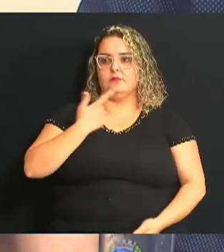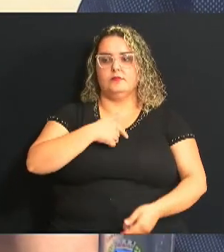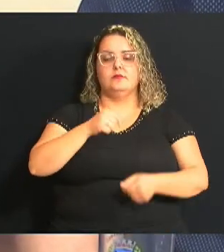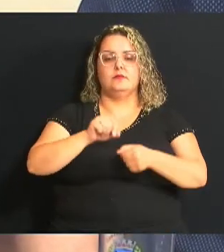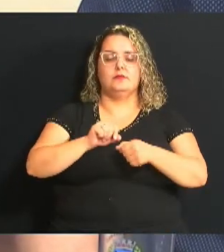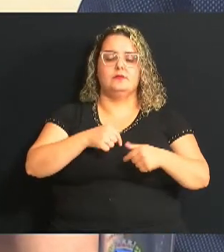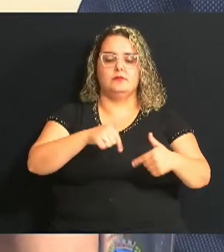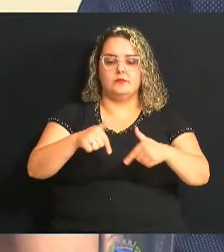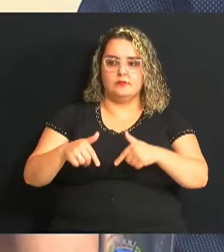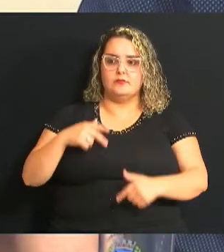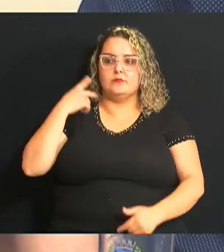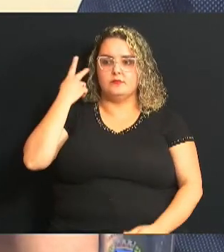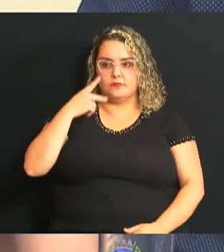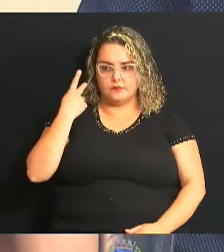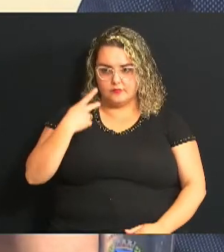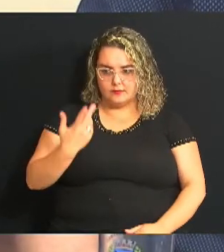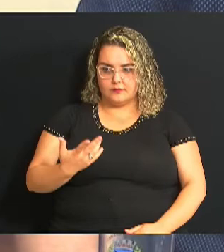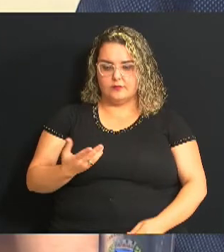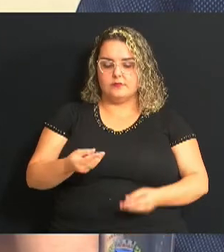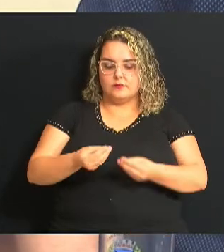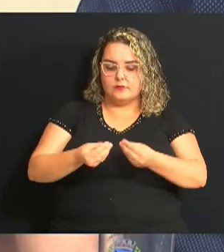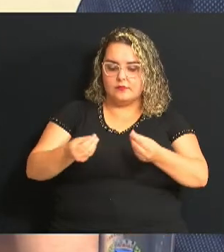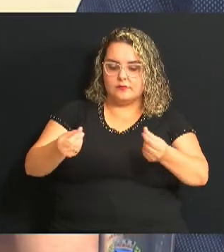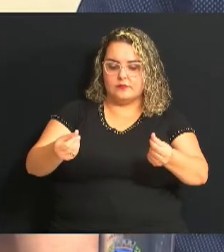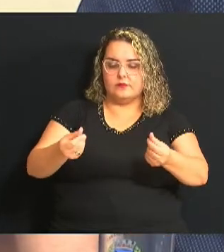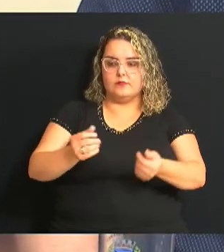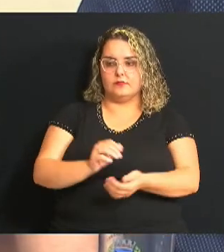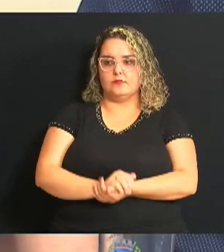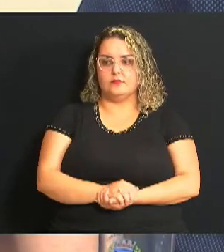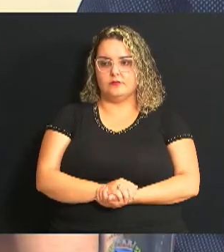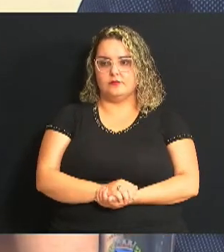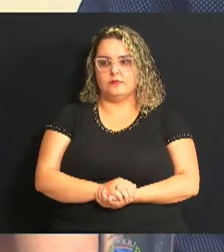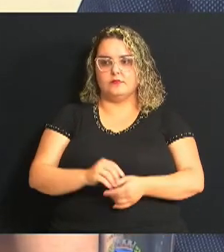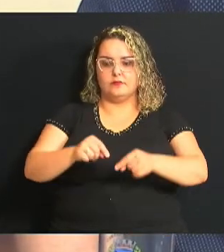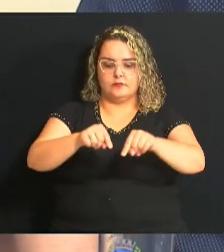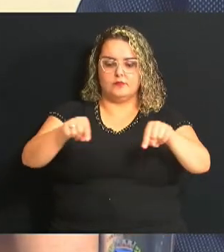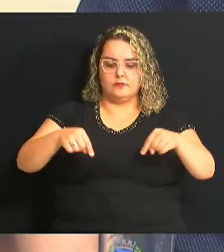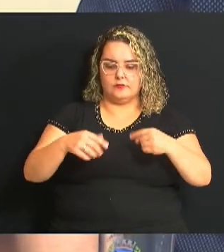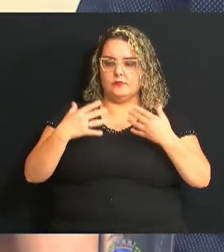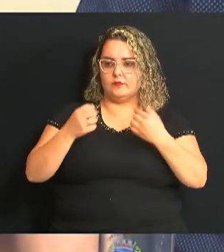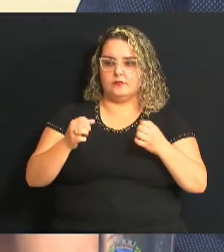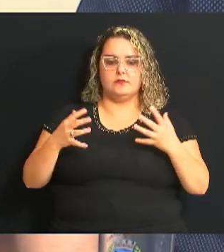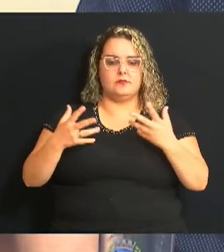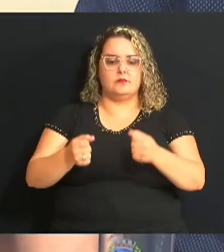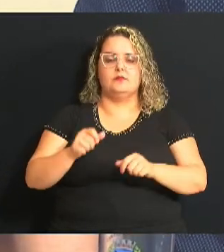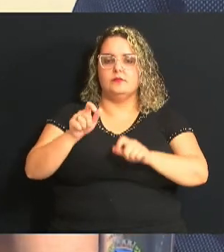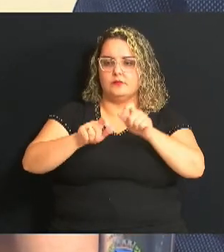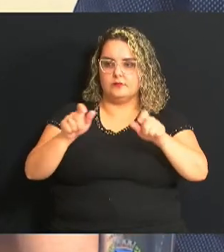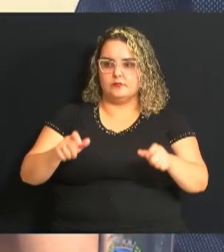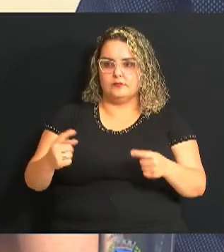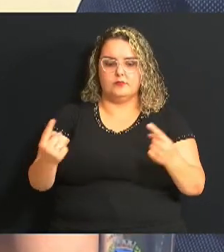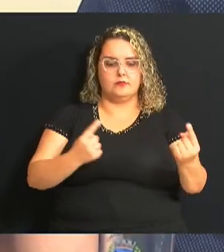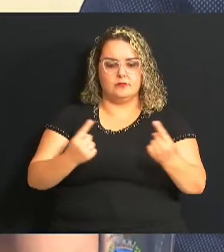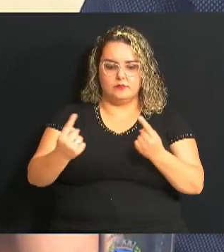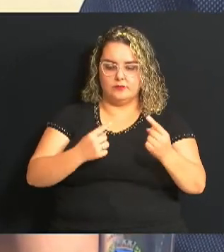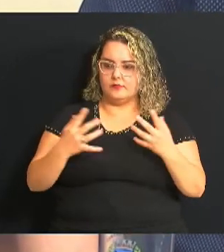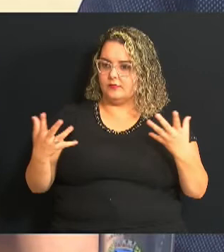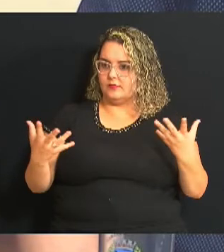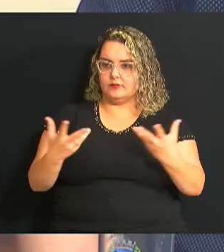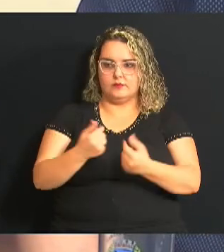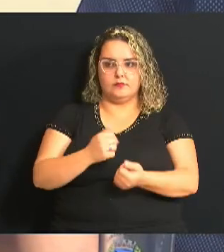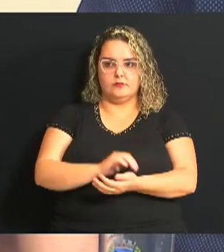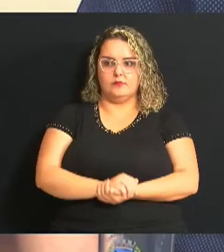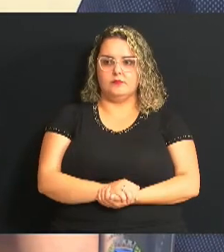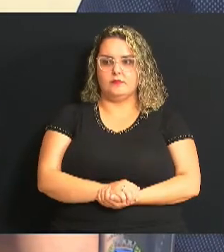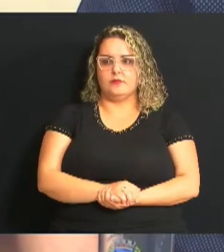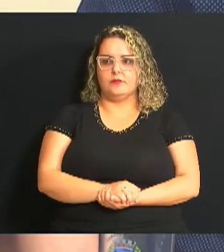trabalho político de qualidade. Nosso gabinete recebe todas as pessoas, todas.